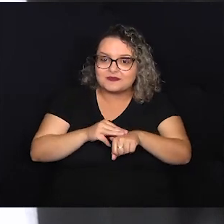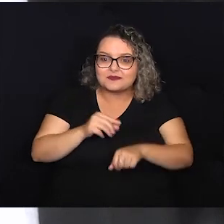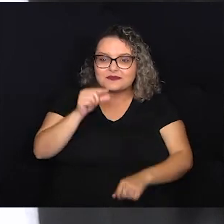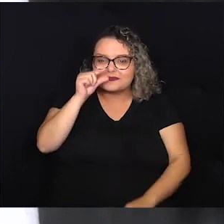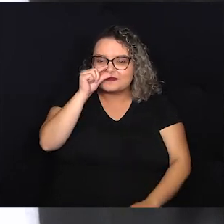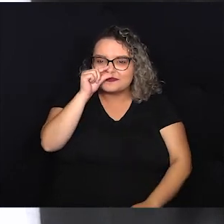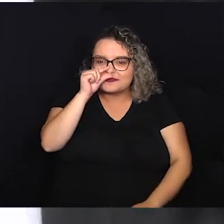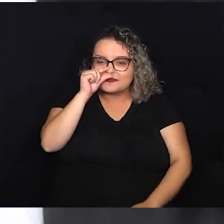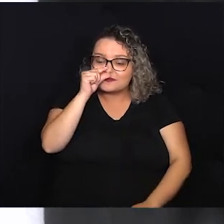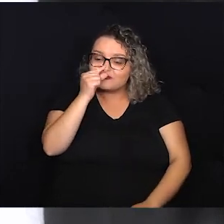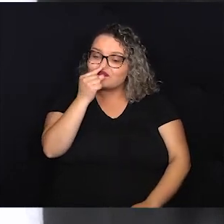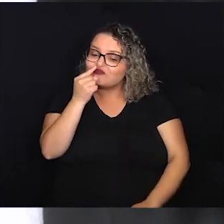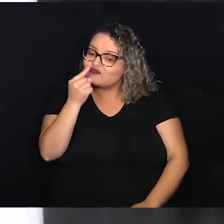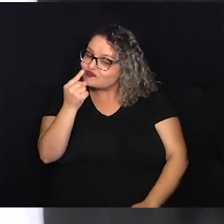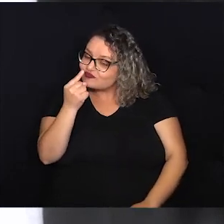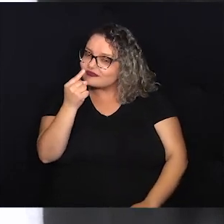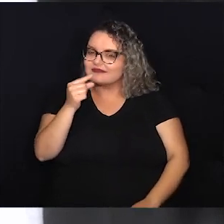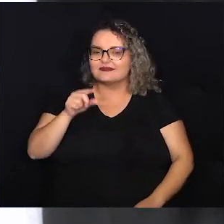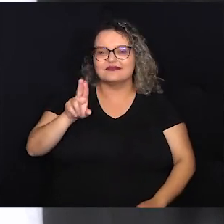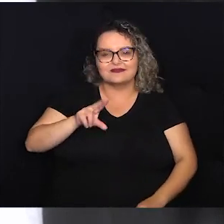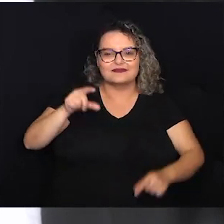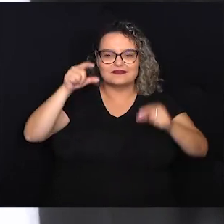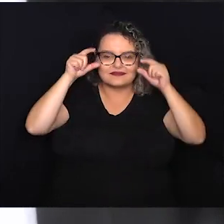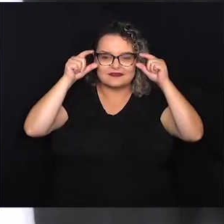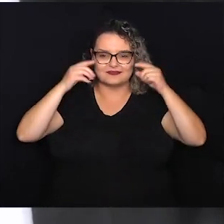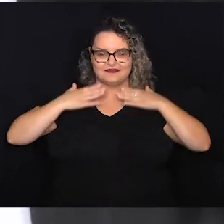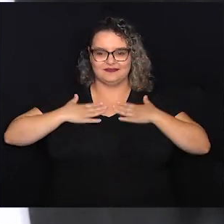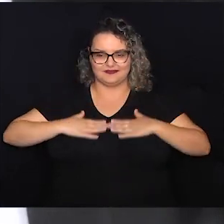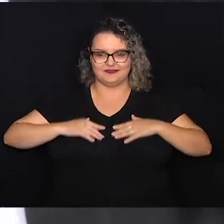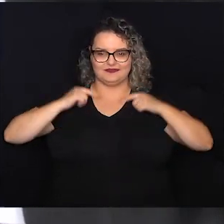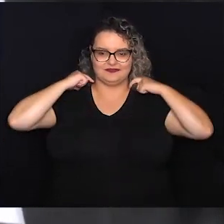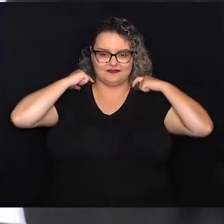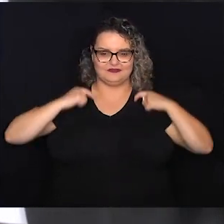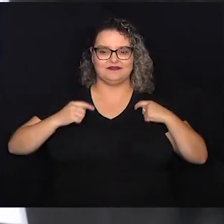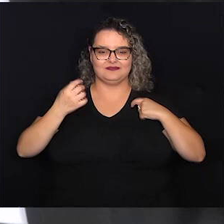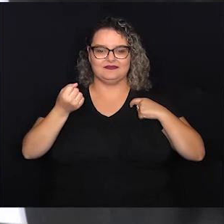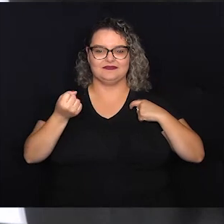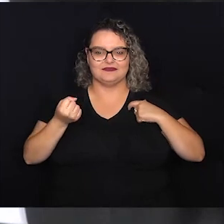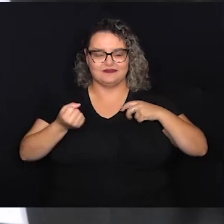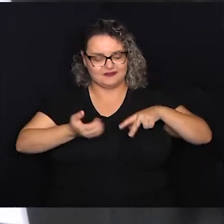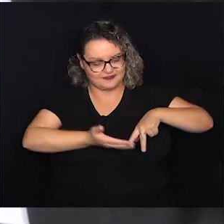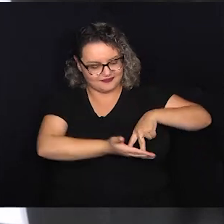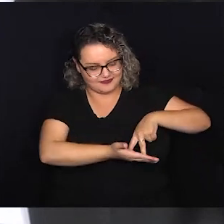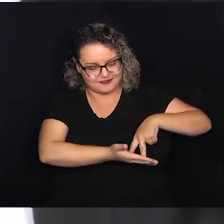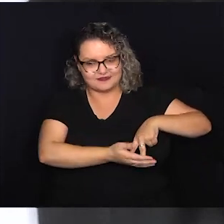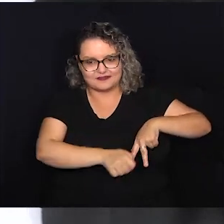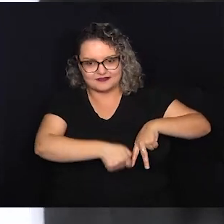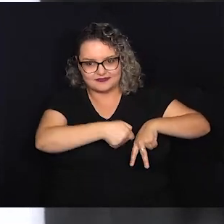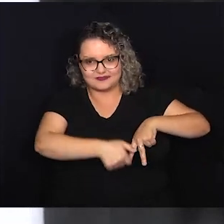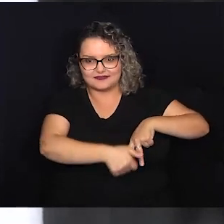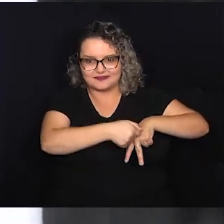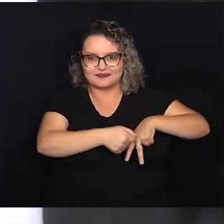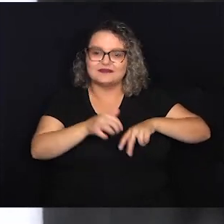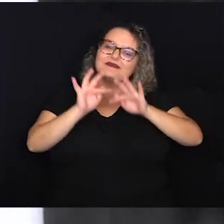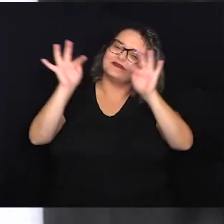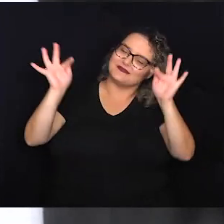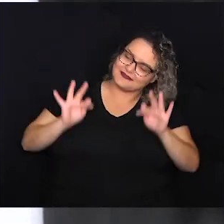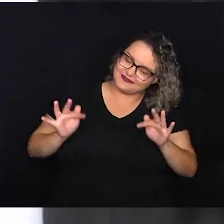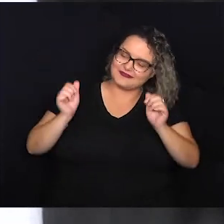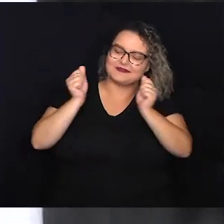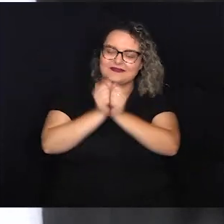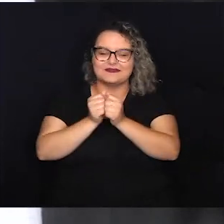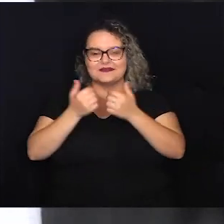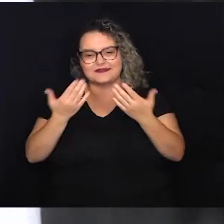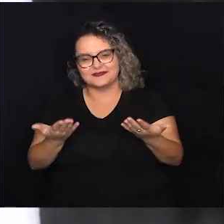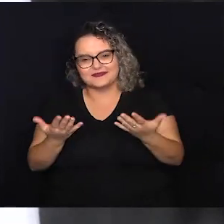olhos castanhos, um nariz um pouquinho avantajado, usando óculos, camisa polo branca, calça jeans, e